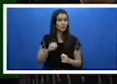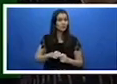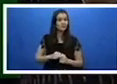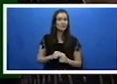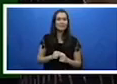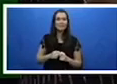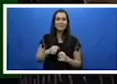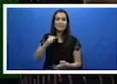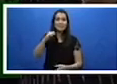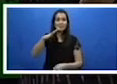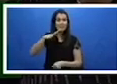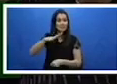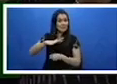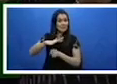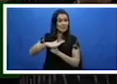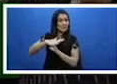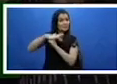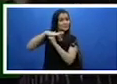satisfeito,